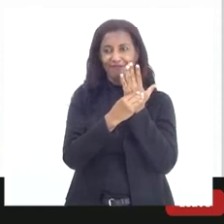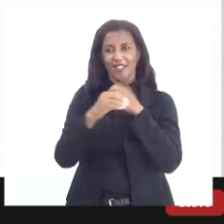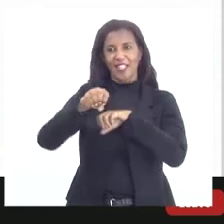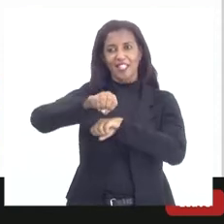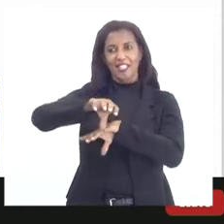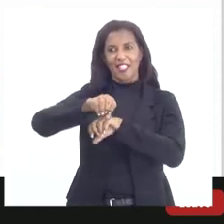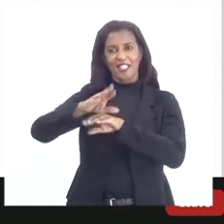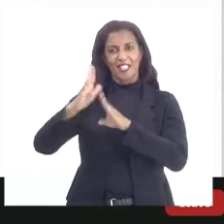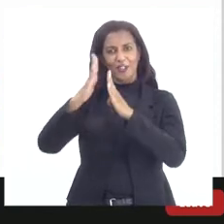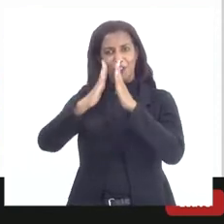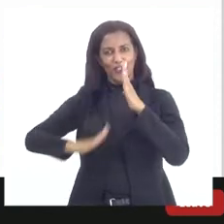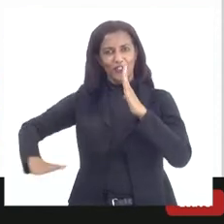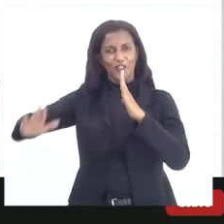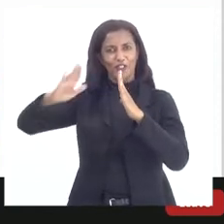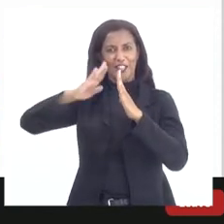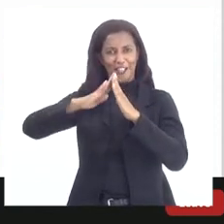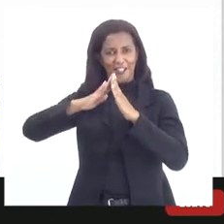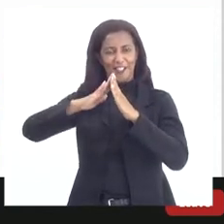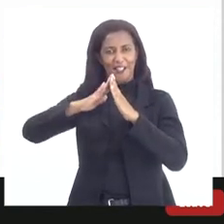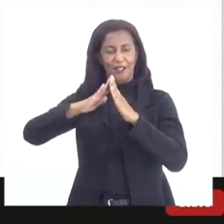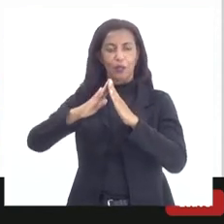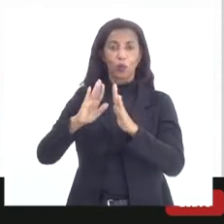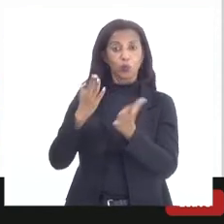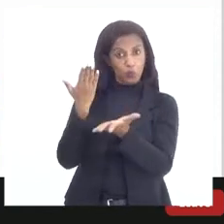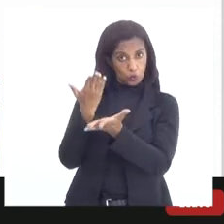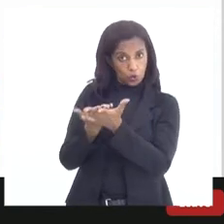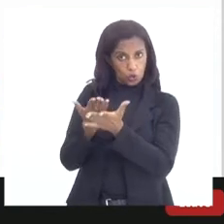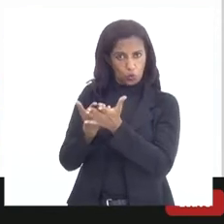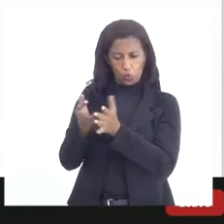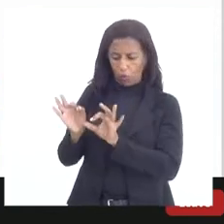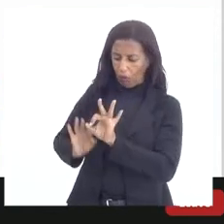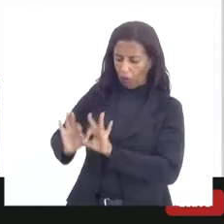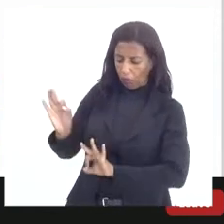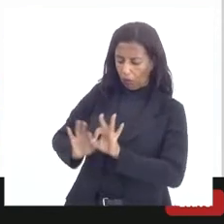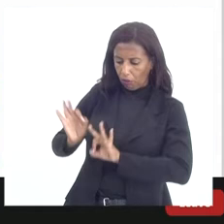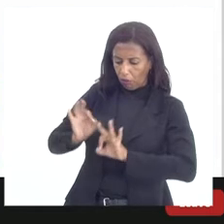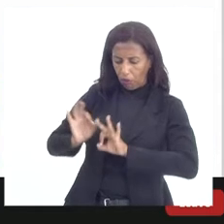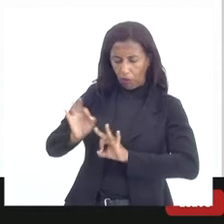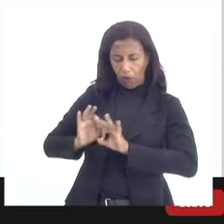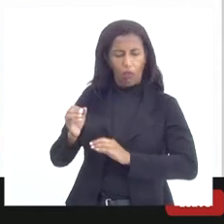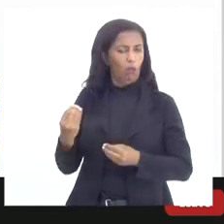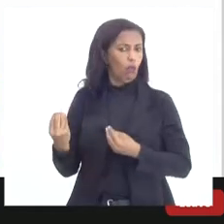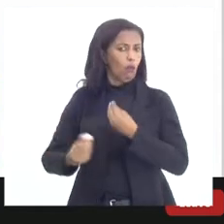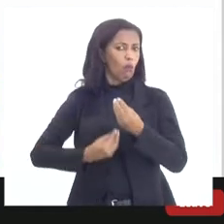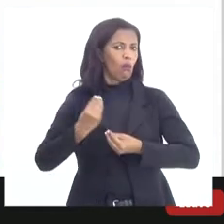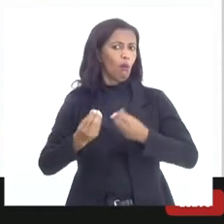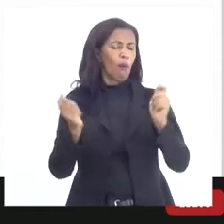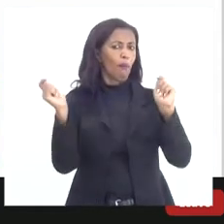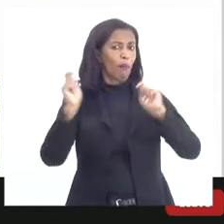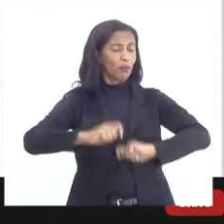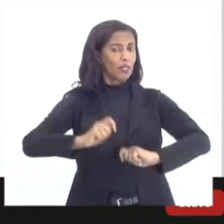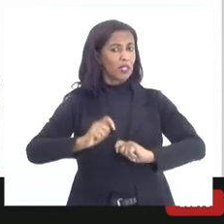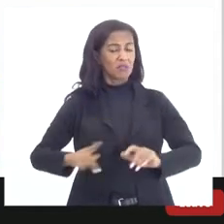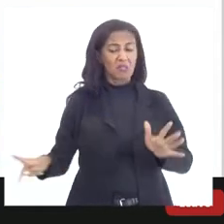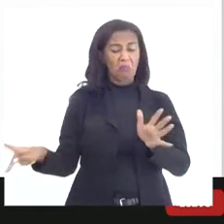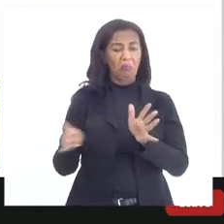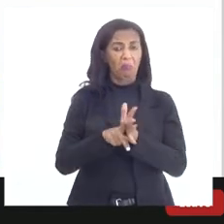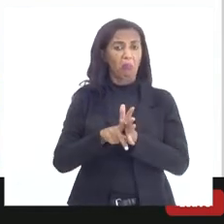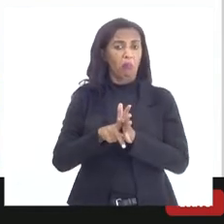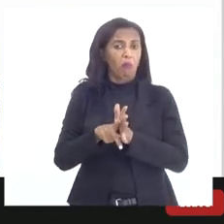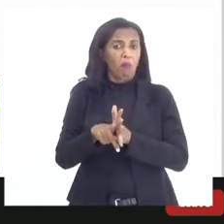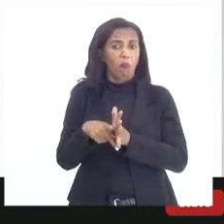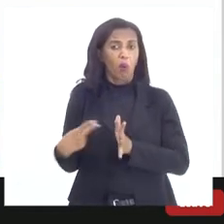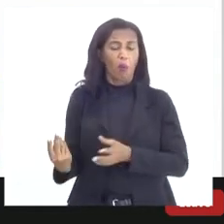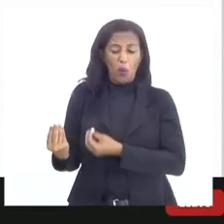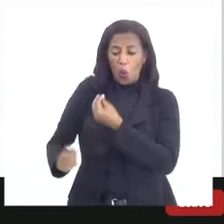Candomblé. Os estudos que nós fazemos, muito confortavelmente, poderiam ser só, né, como